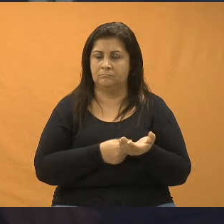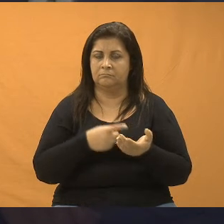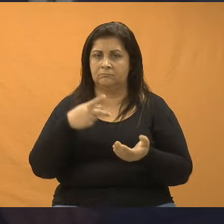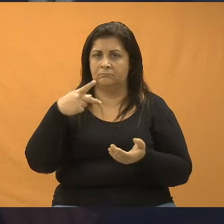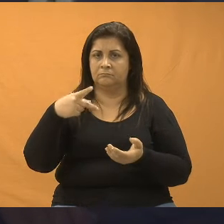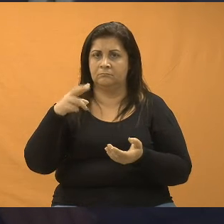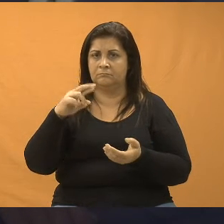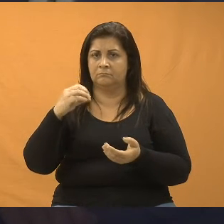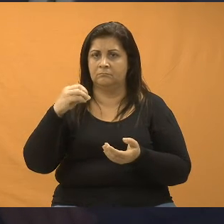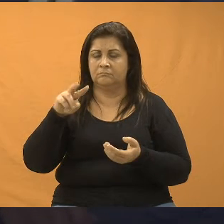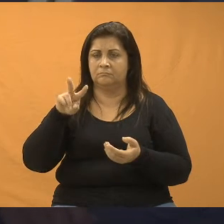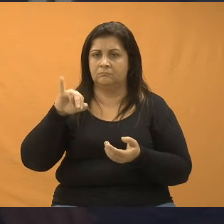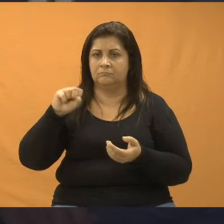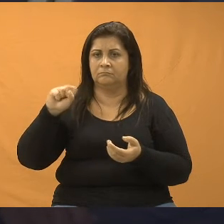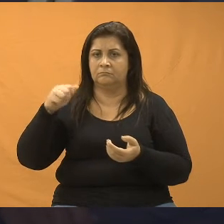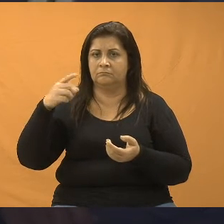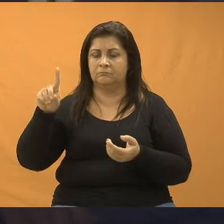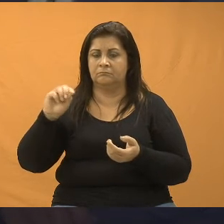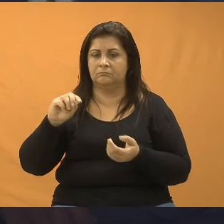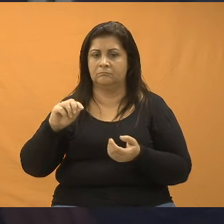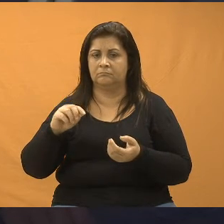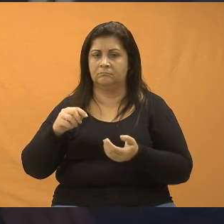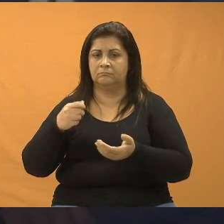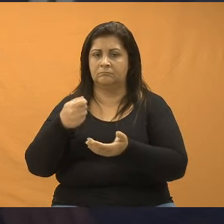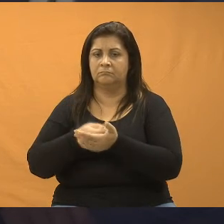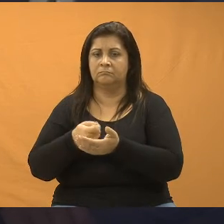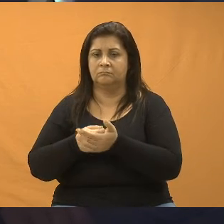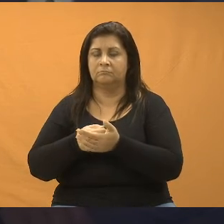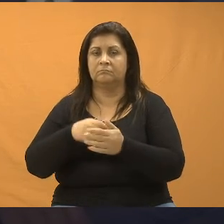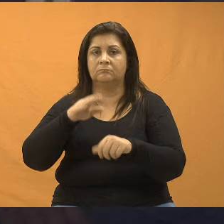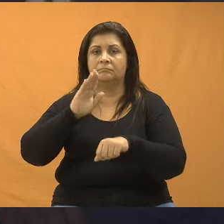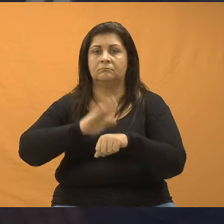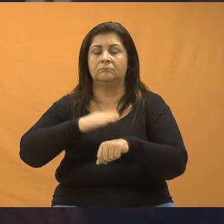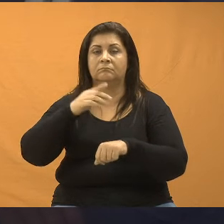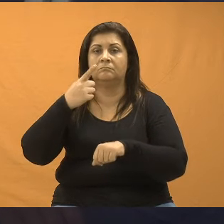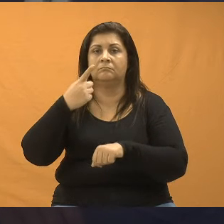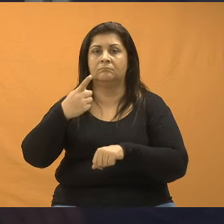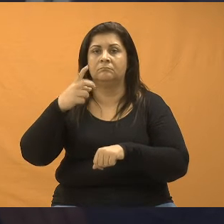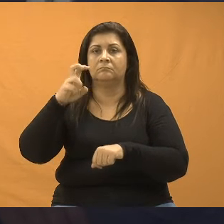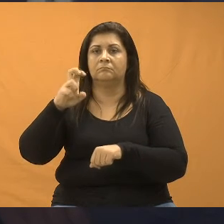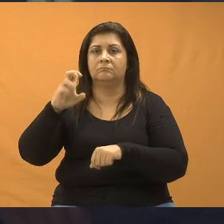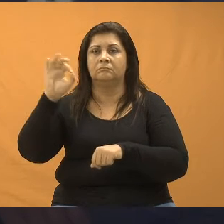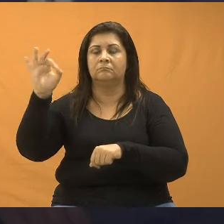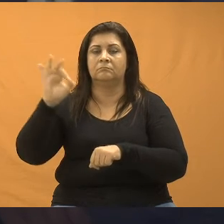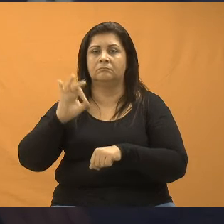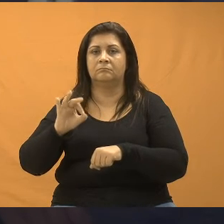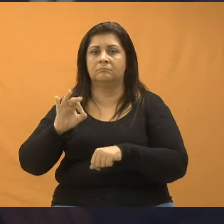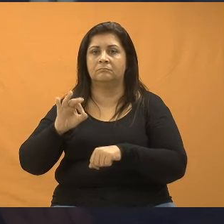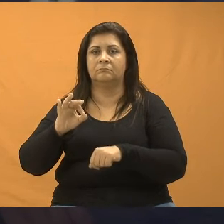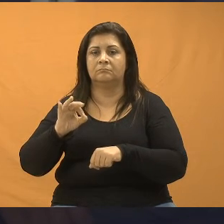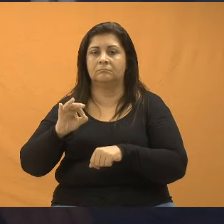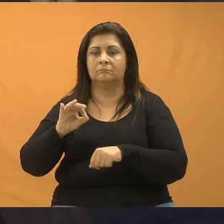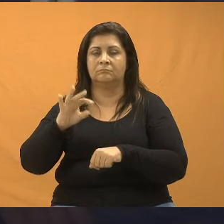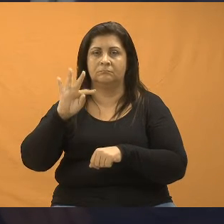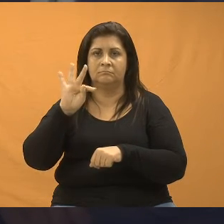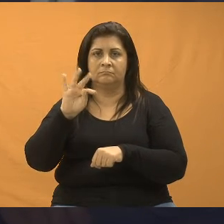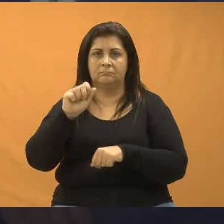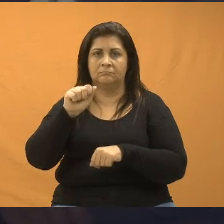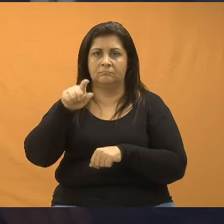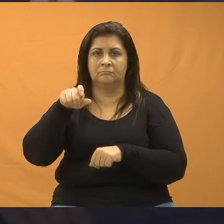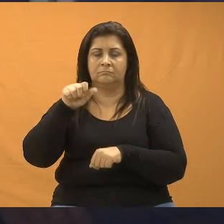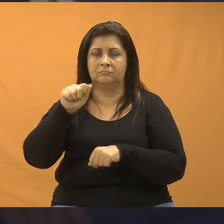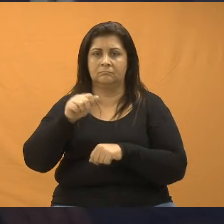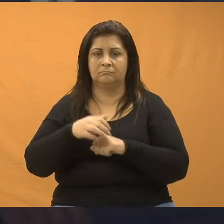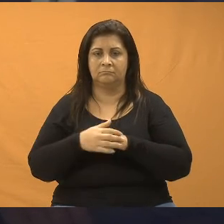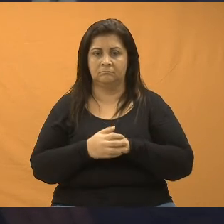me contratava e botava 15% a mais em cima de taxa de administração, do